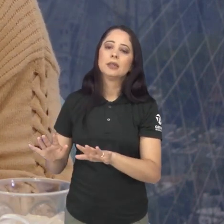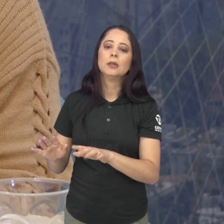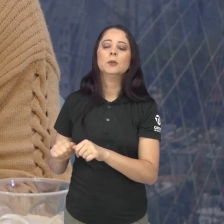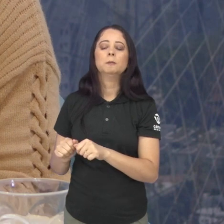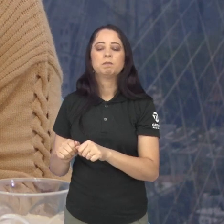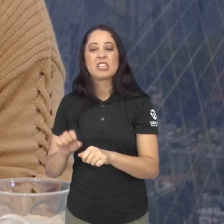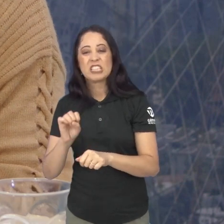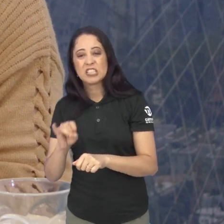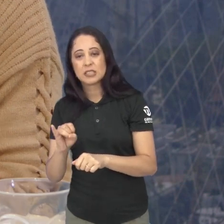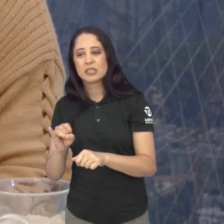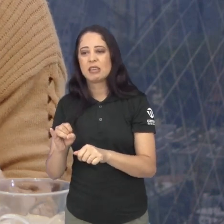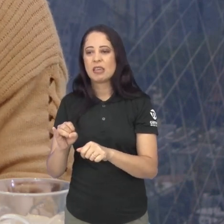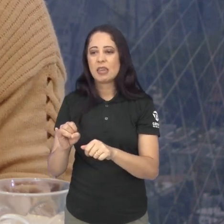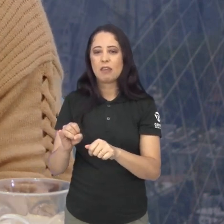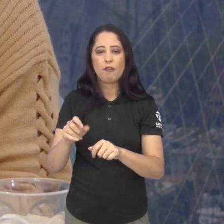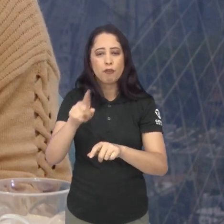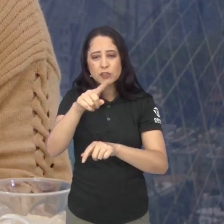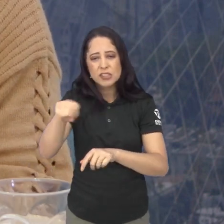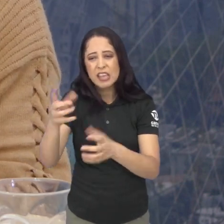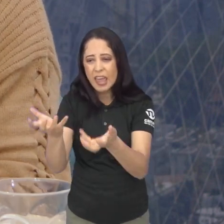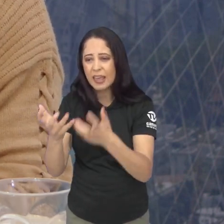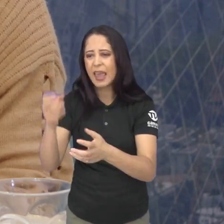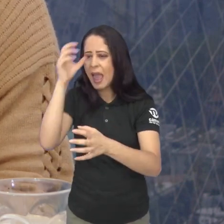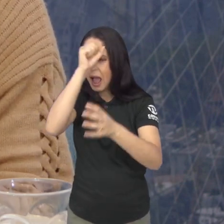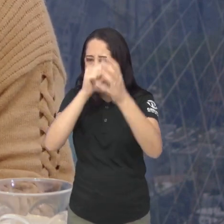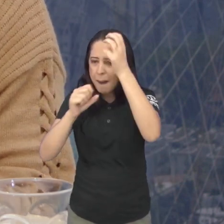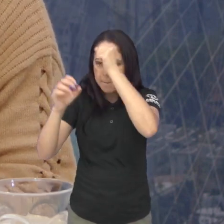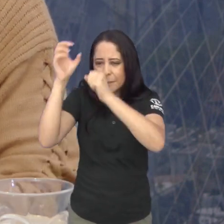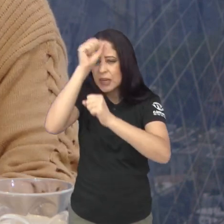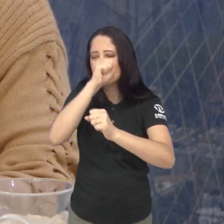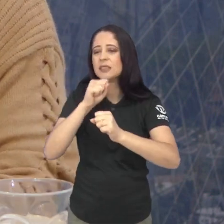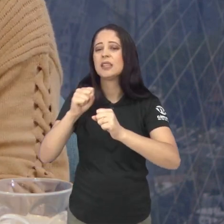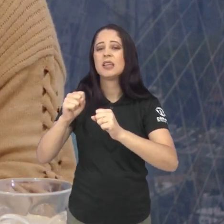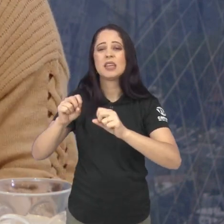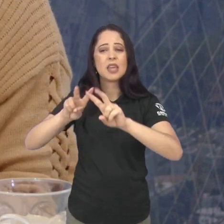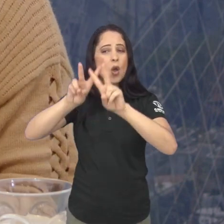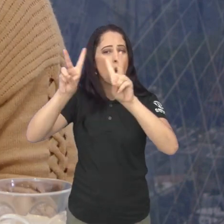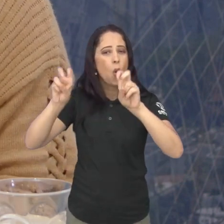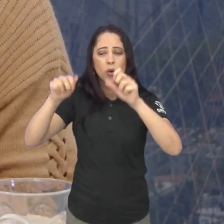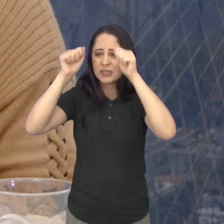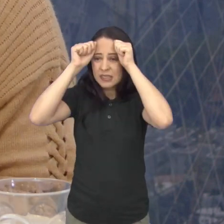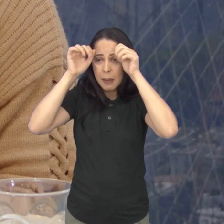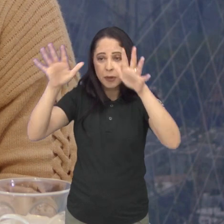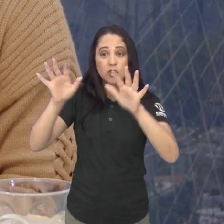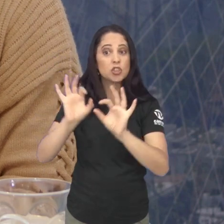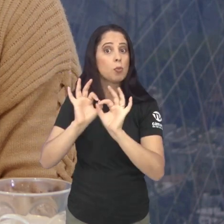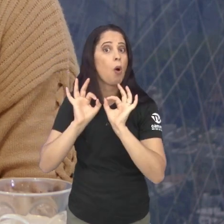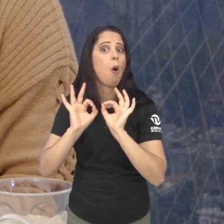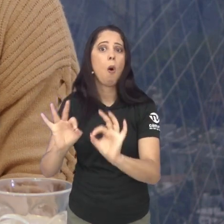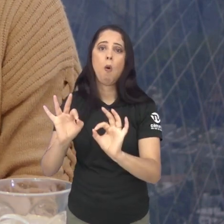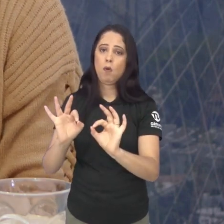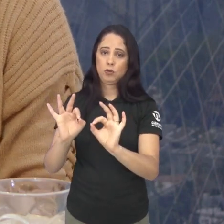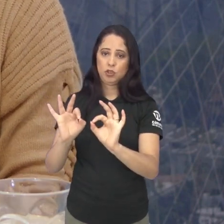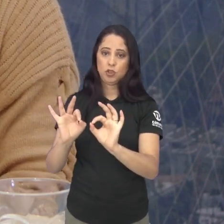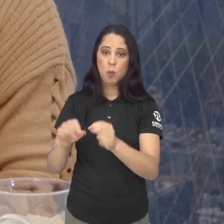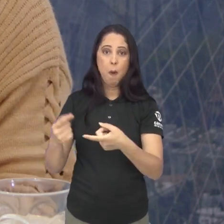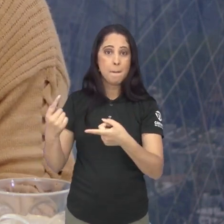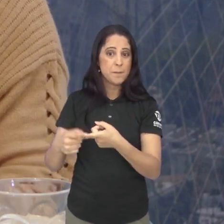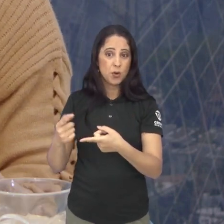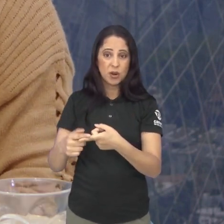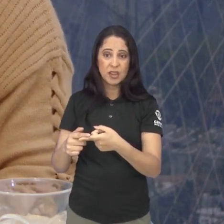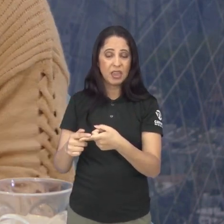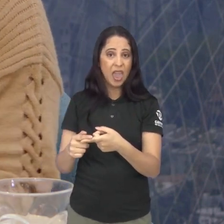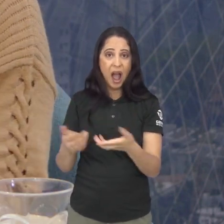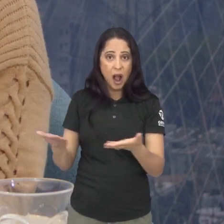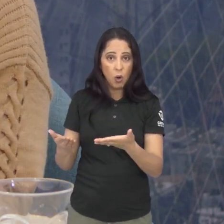quem realmente quiser estudar, quiser ir atrás, vai ter um mercado de trabalho enorme, como a gente falou, o número de autistas